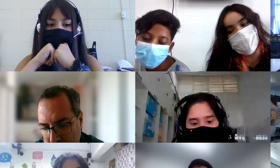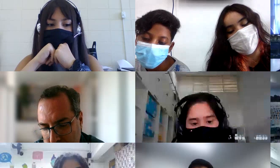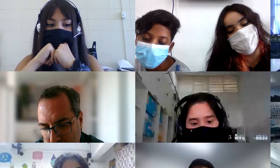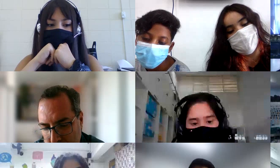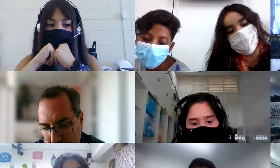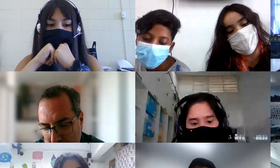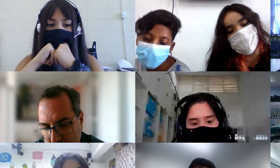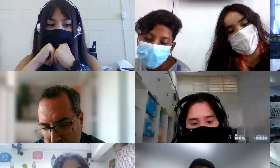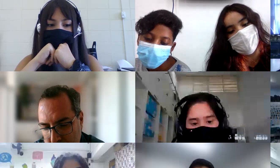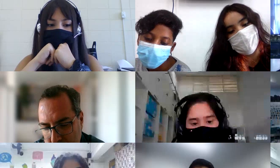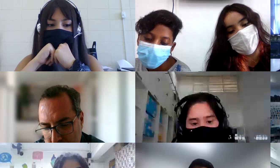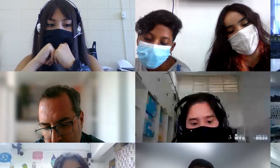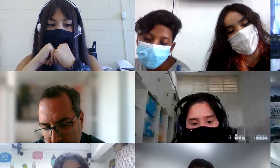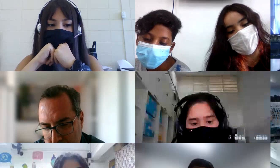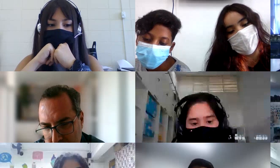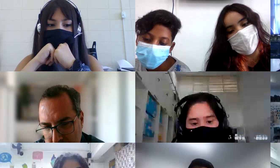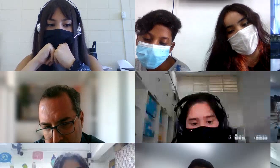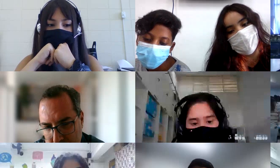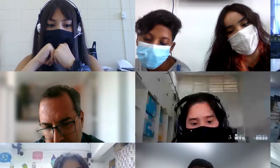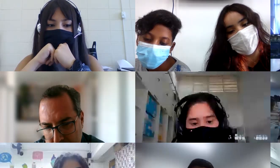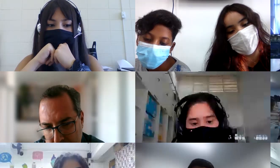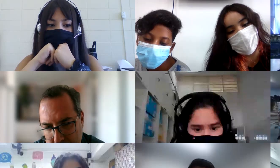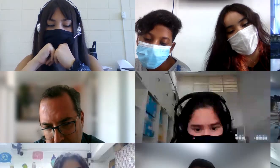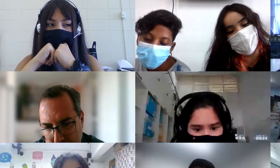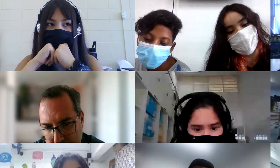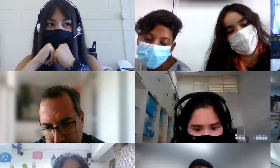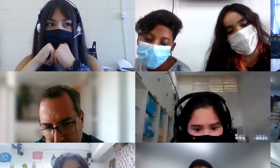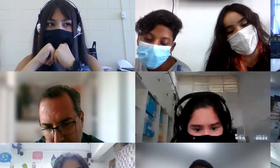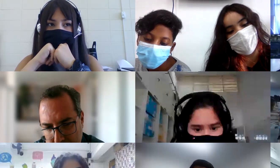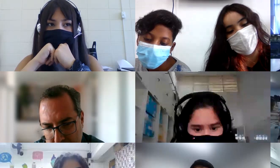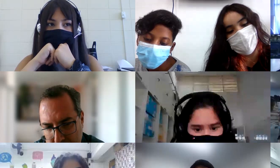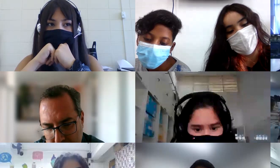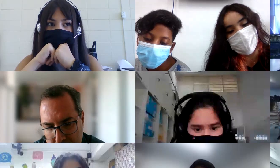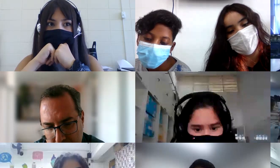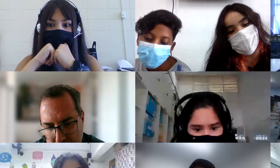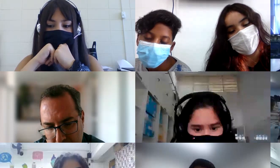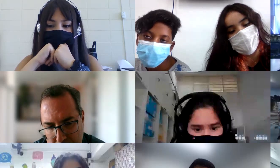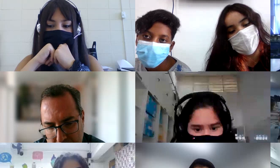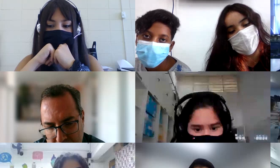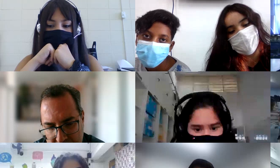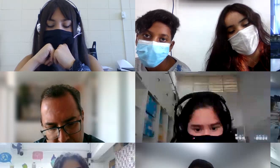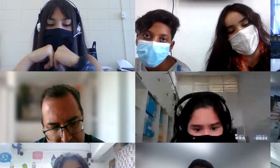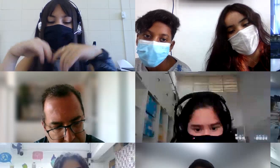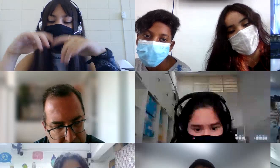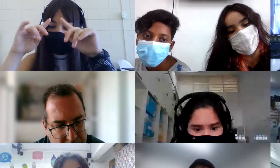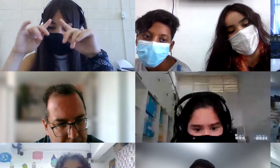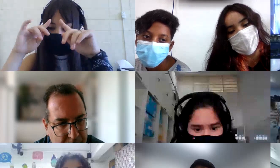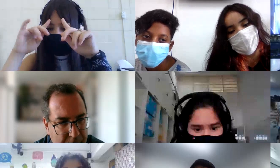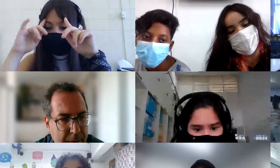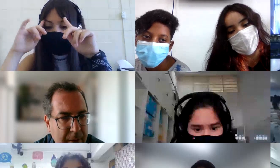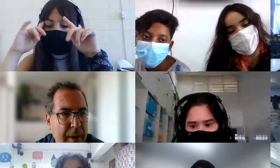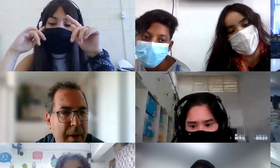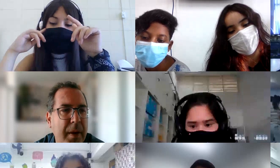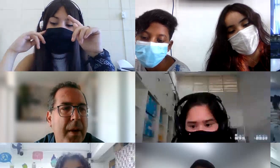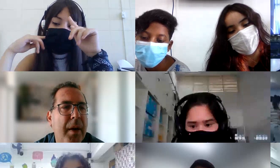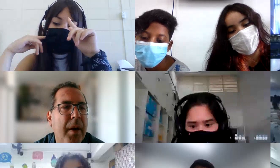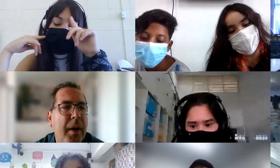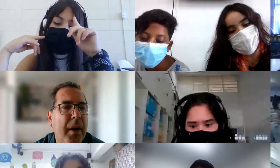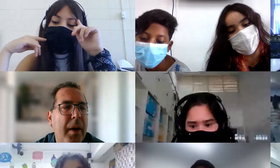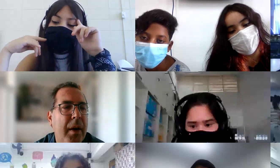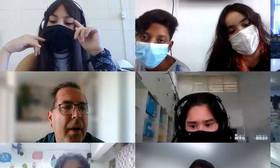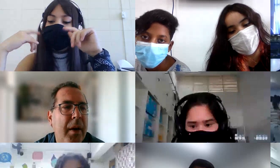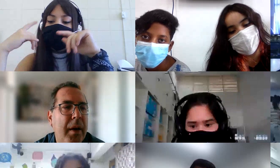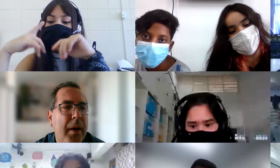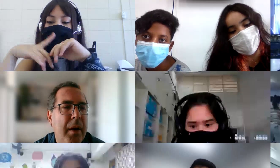no Facebook, no portal aqui da SME. Então, vocês podem acompanhar isso, né,